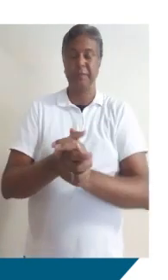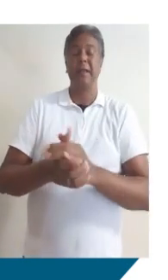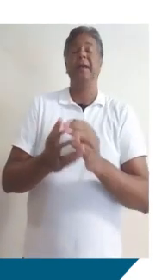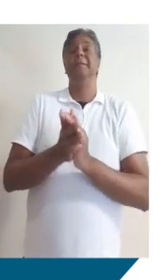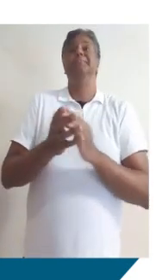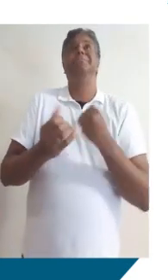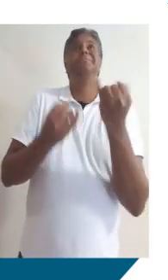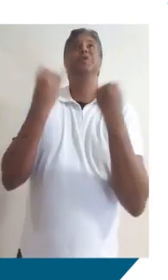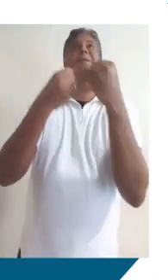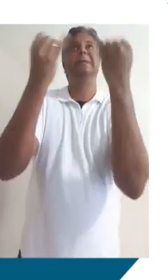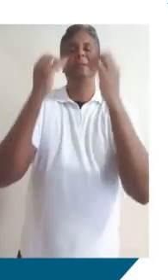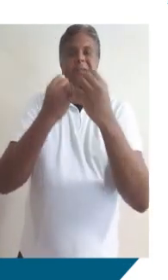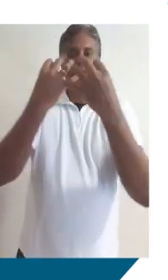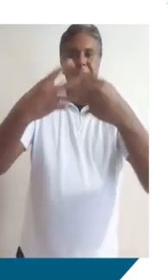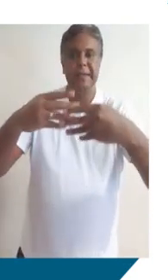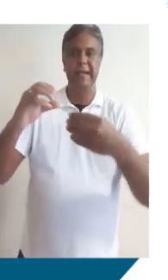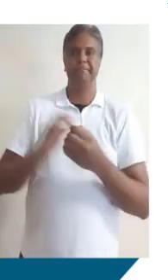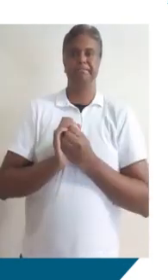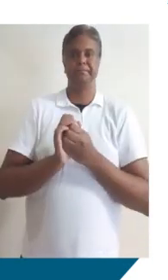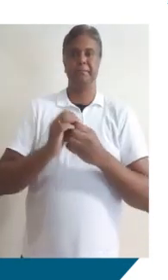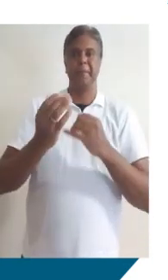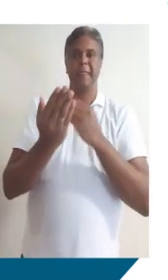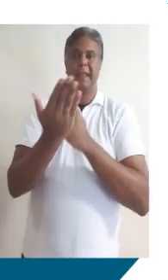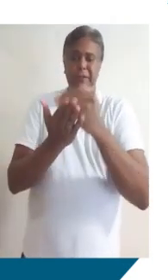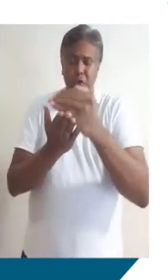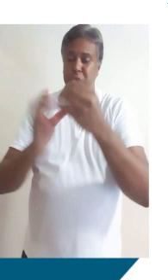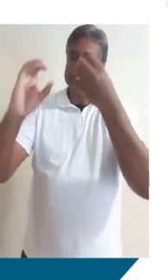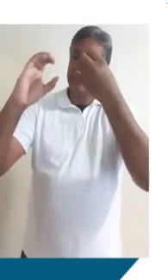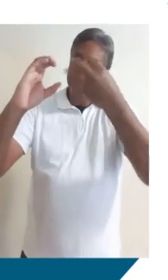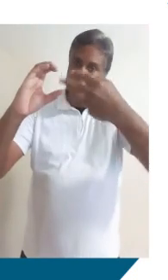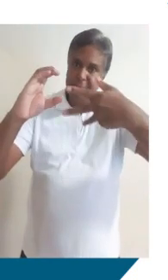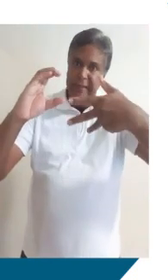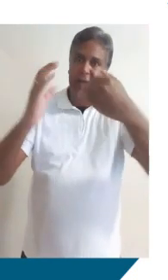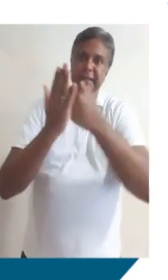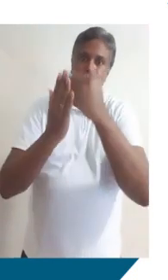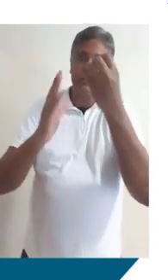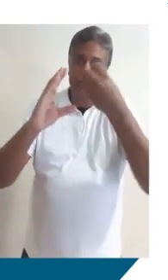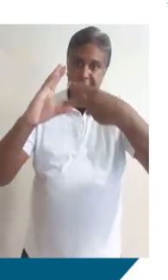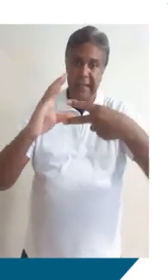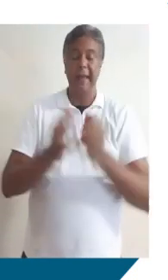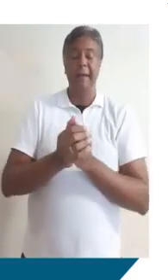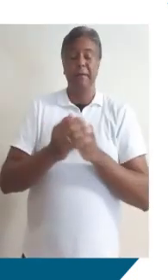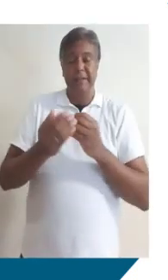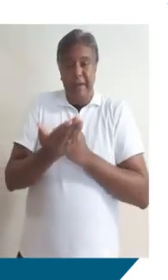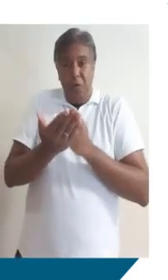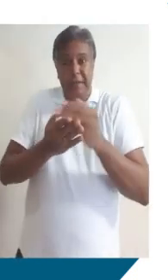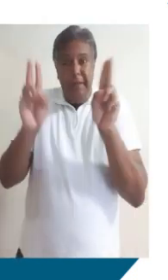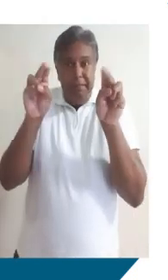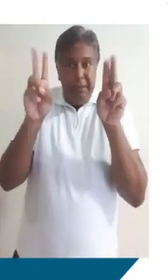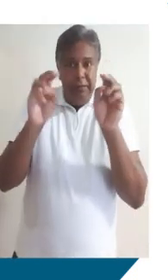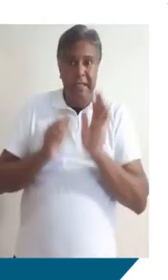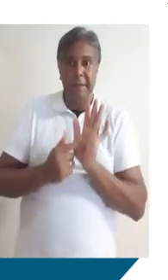pegar a introdução, por exemplo. A função da introdução é introduzir, partindo sempre da contextualização do tema e apresentando o projeto